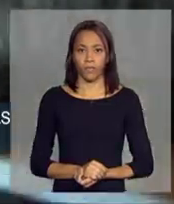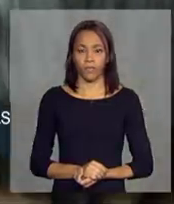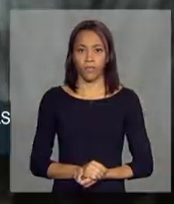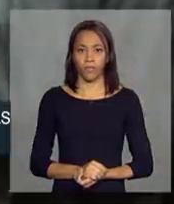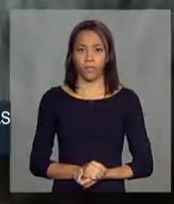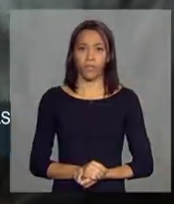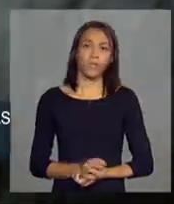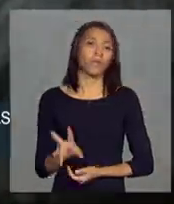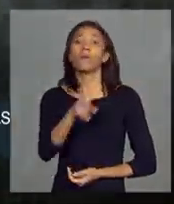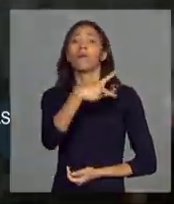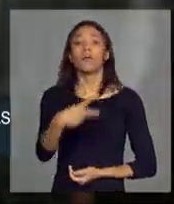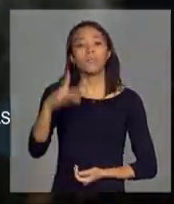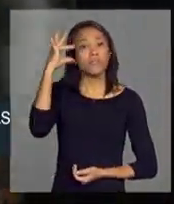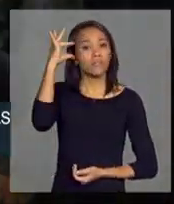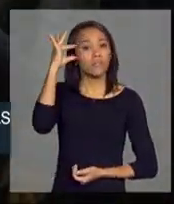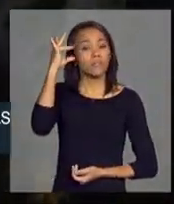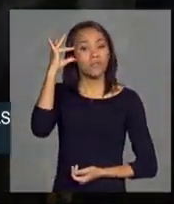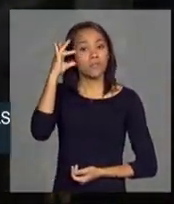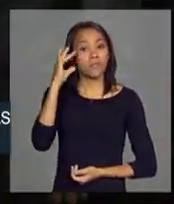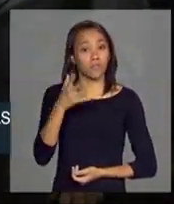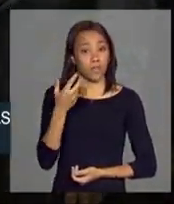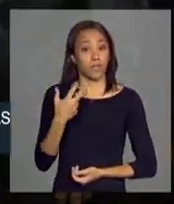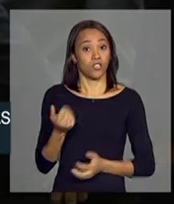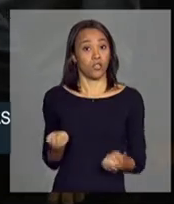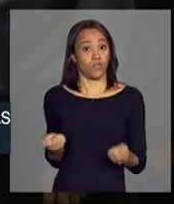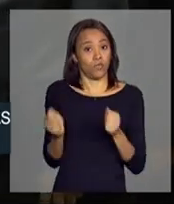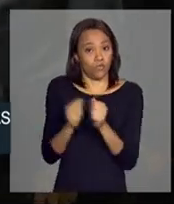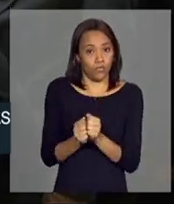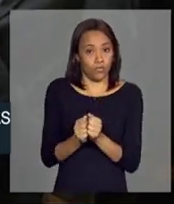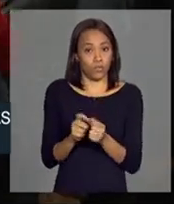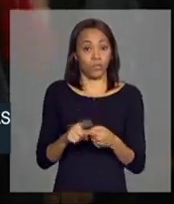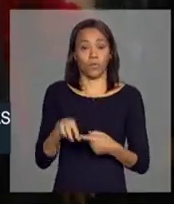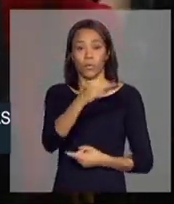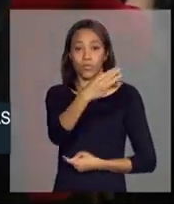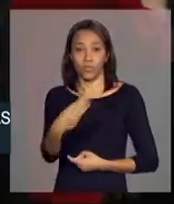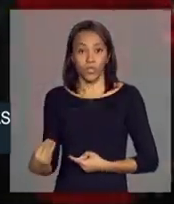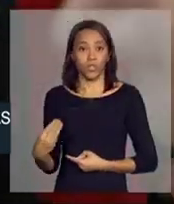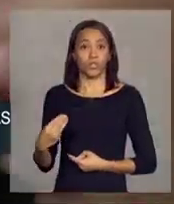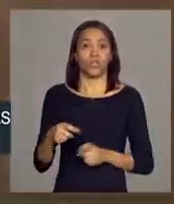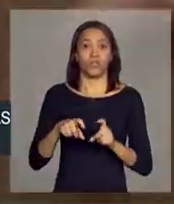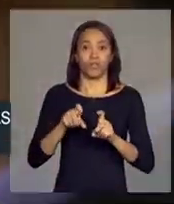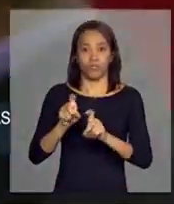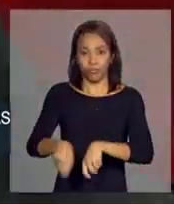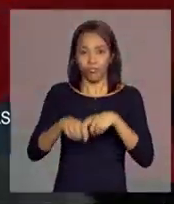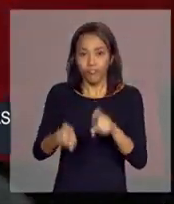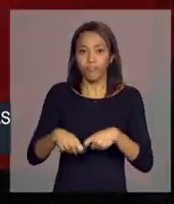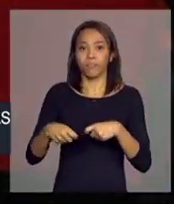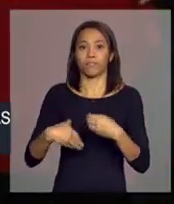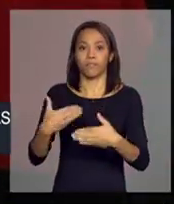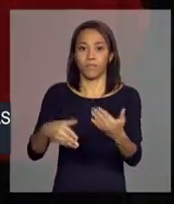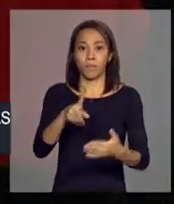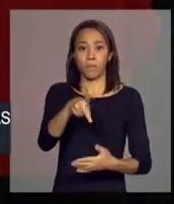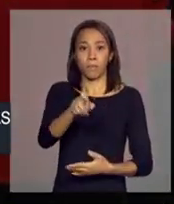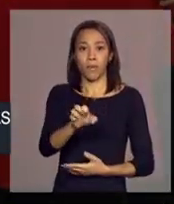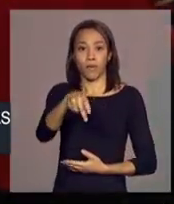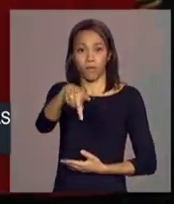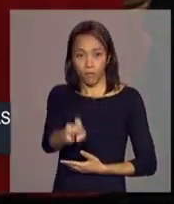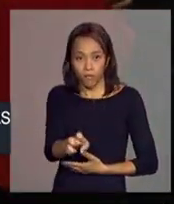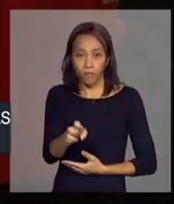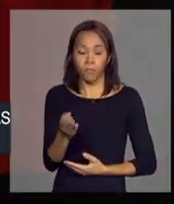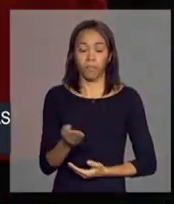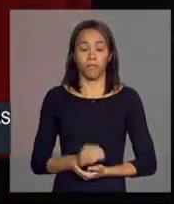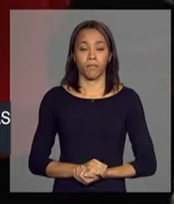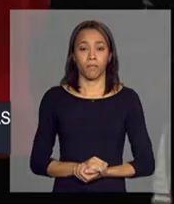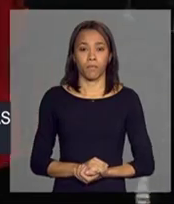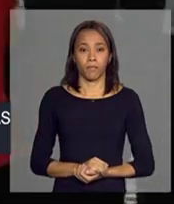a presidenta dilma rousseff está acompanhada do ministro do desenvolvimento agrário pepe vargas